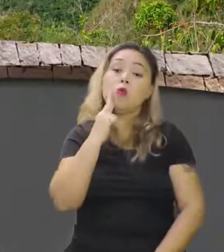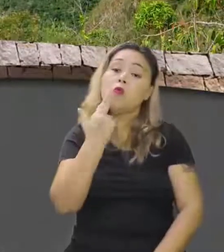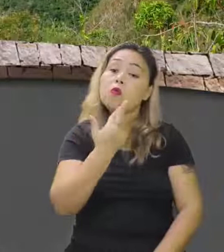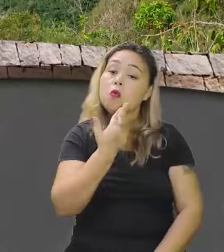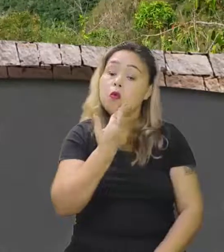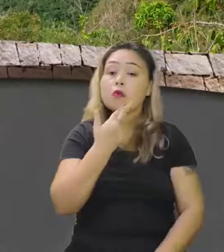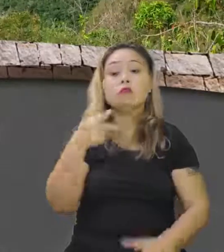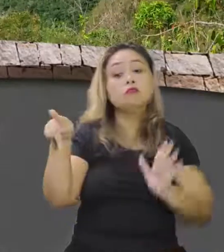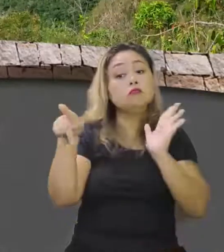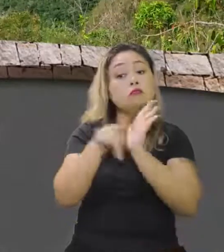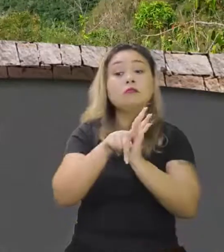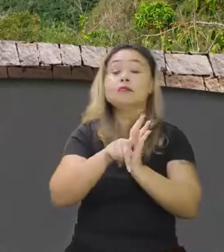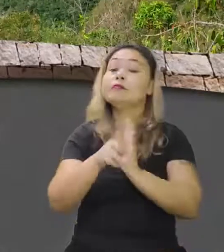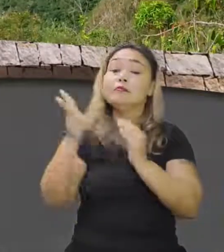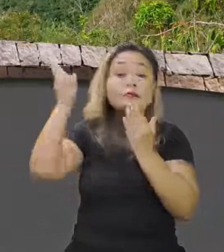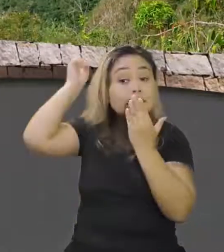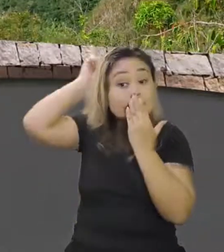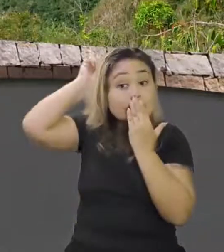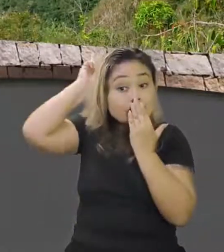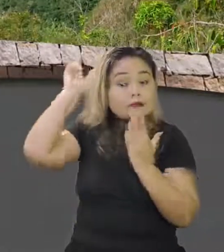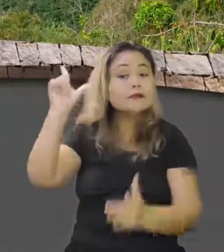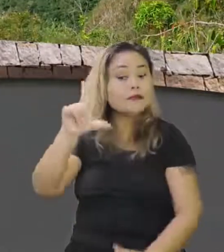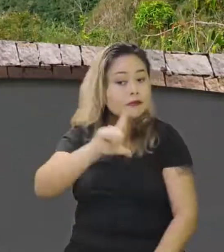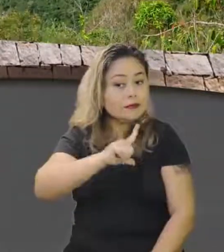com comidas típicas indígenas,